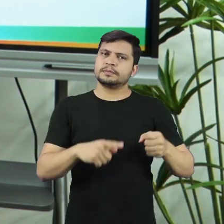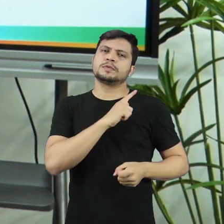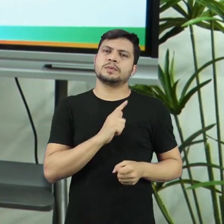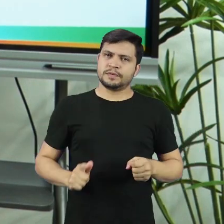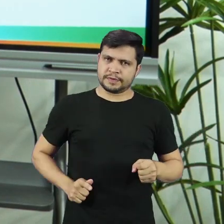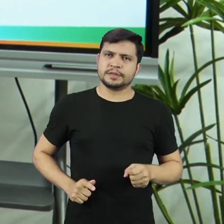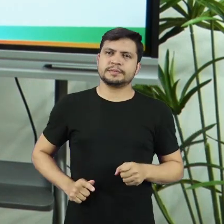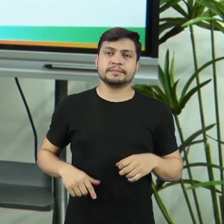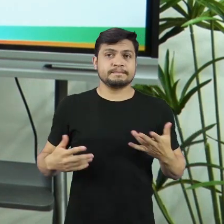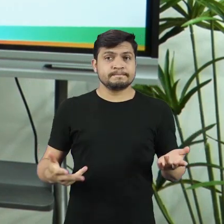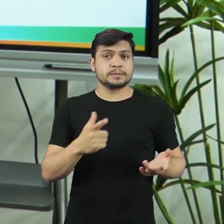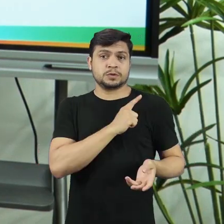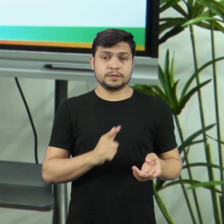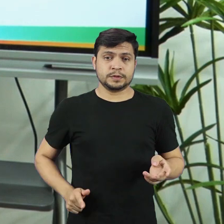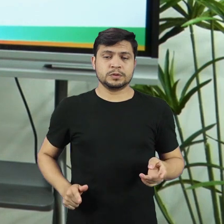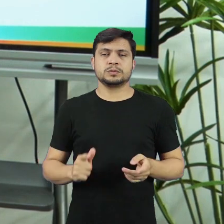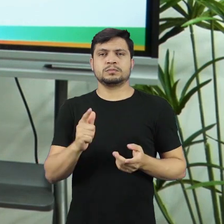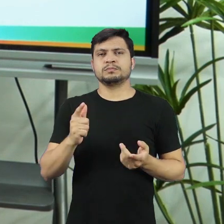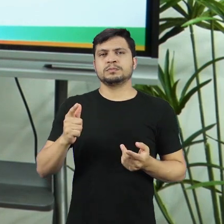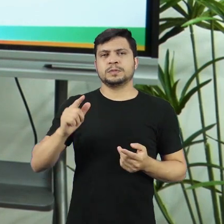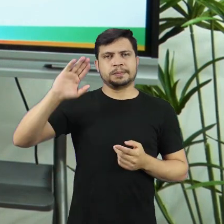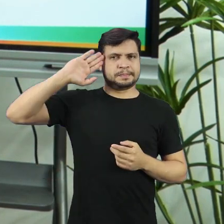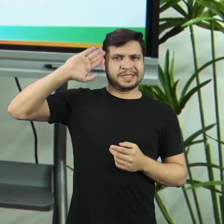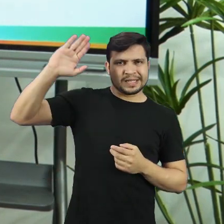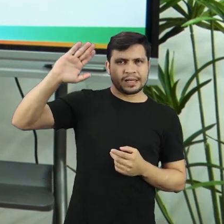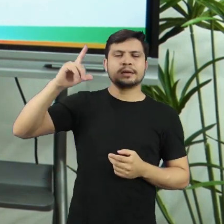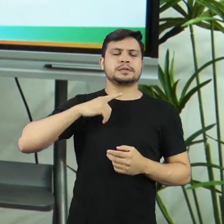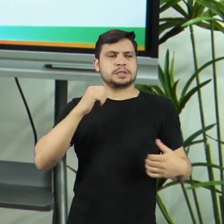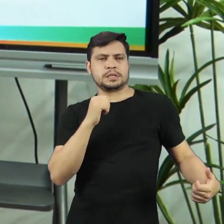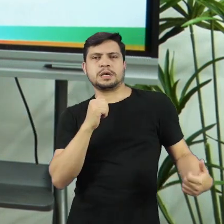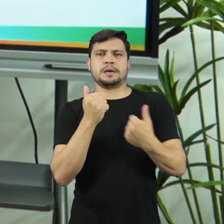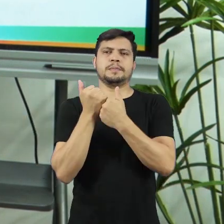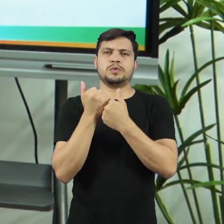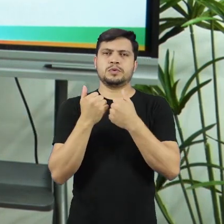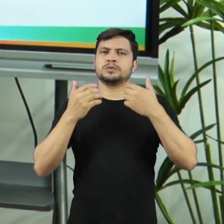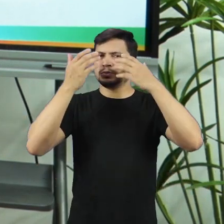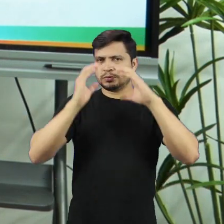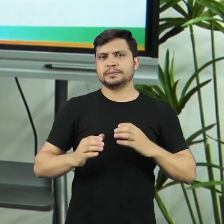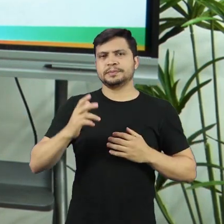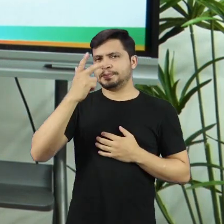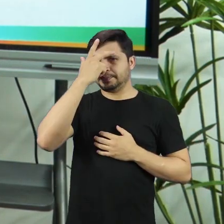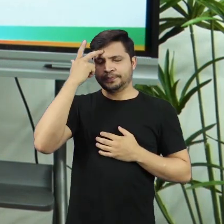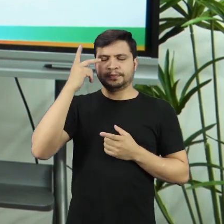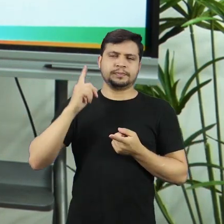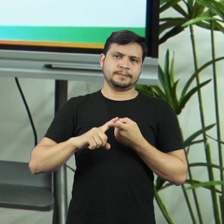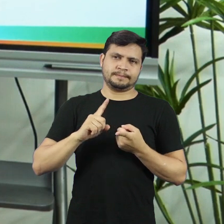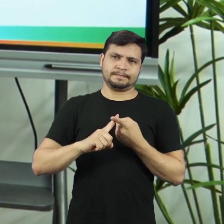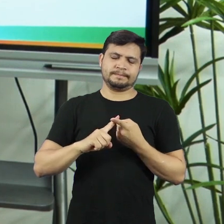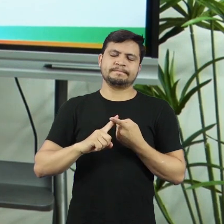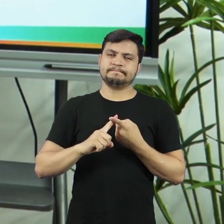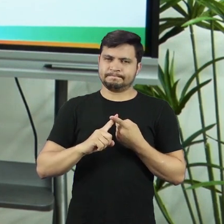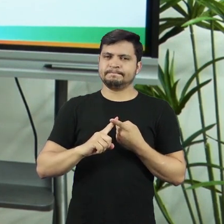esse governo militar apoiado por civil. Por isso que muitas questões, o termo pode aparecer ditadura